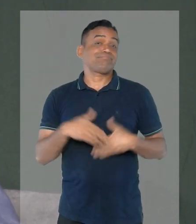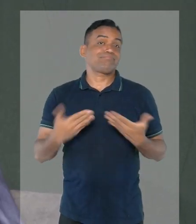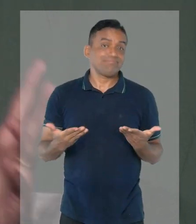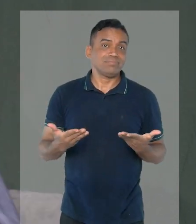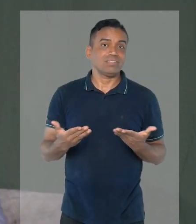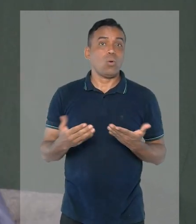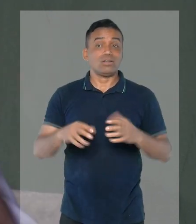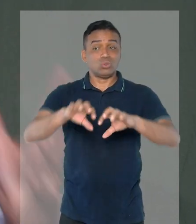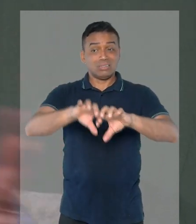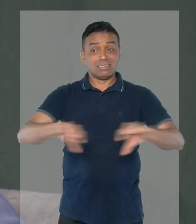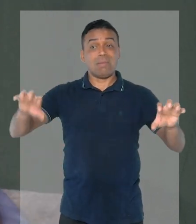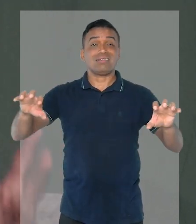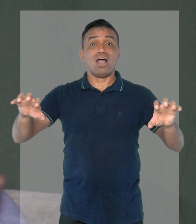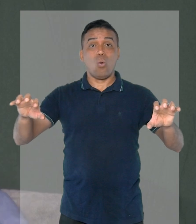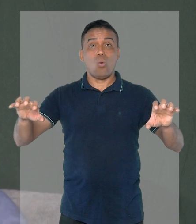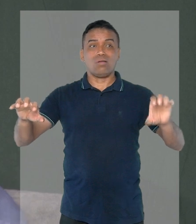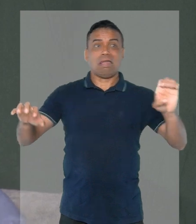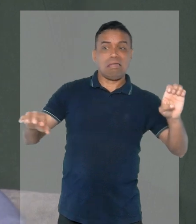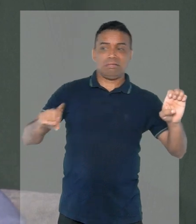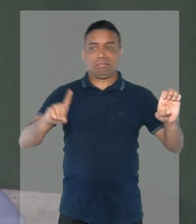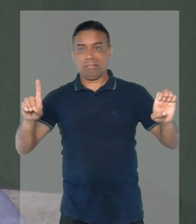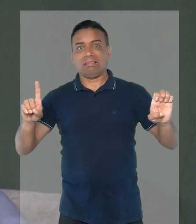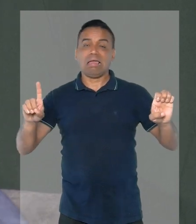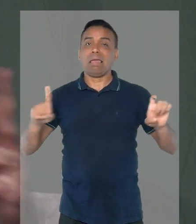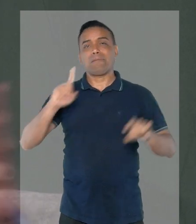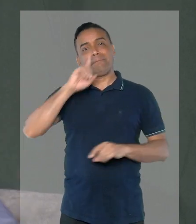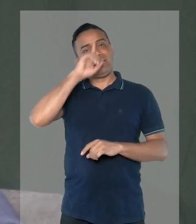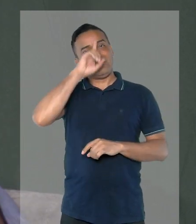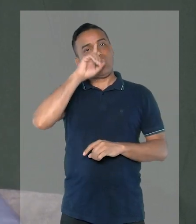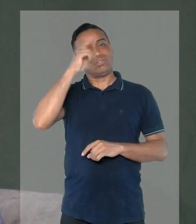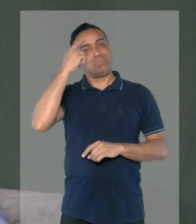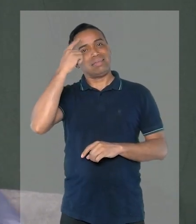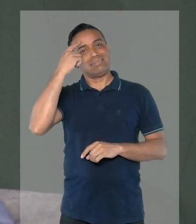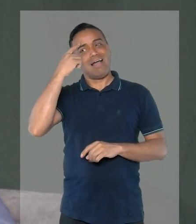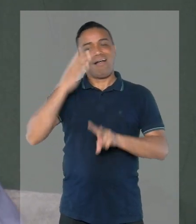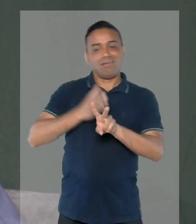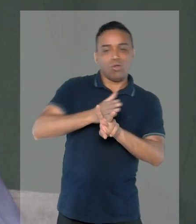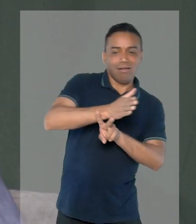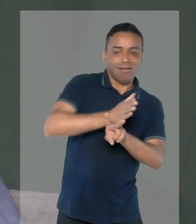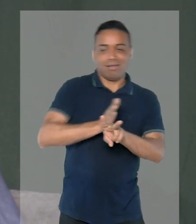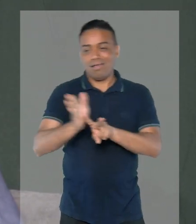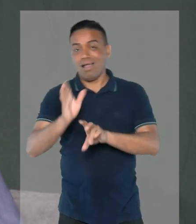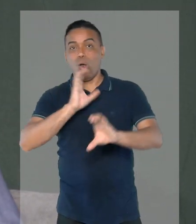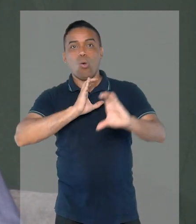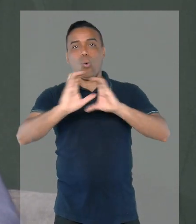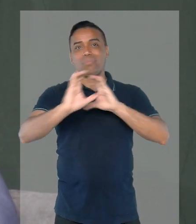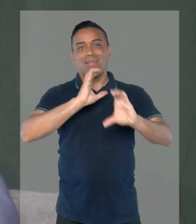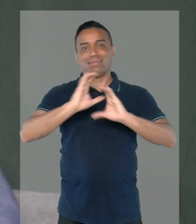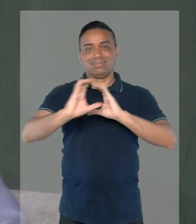Enfim, acho que os extremos são muito perigosos de todos os lados, né? Acho que a gente tem que pensar assim, em formas híbridas de comunicação.